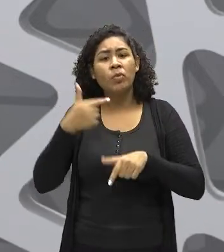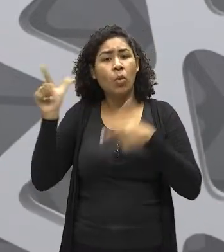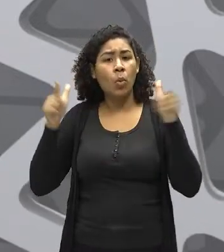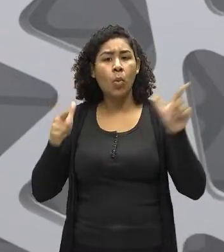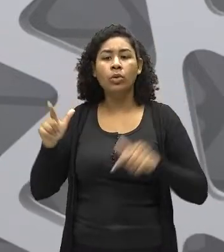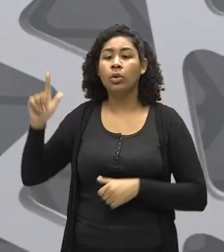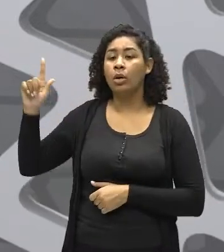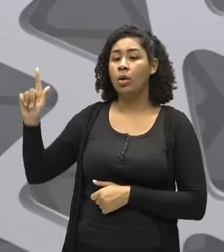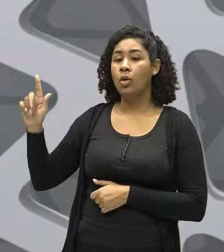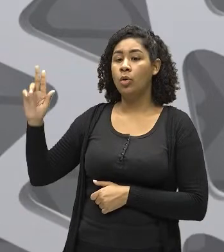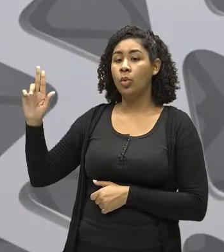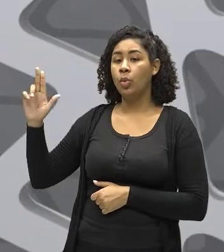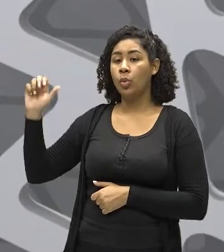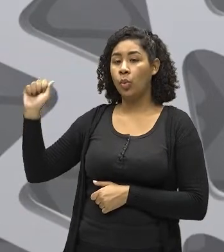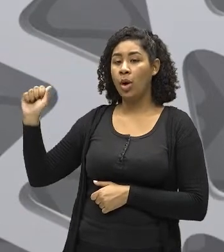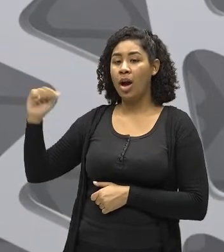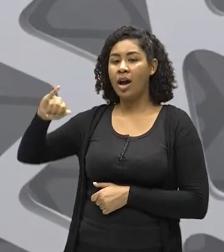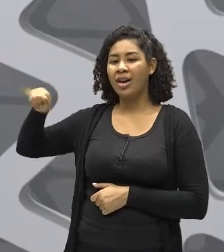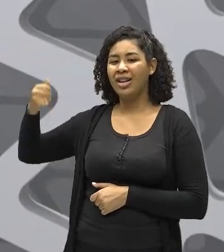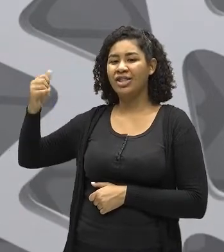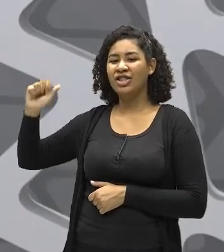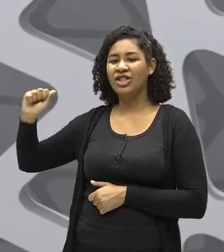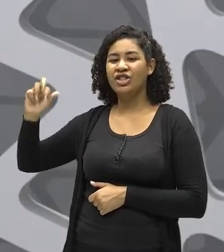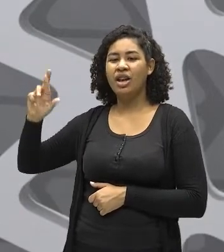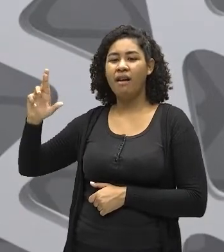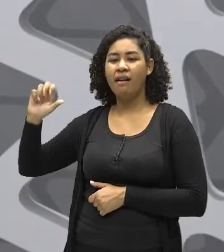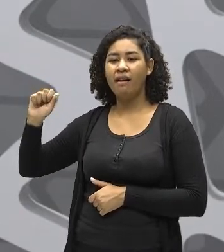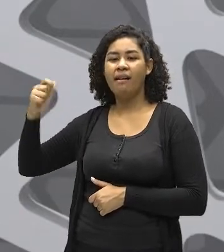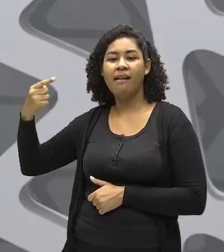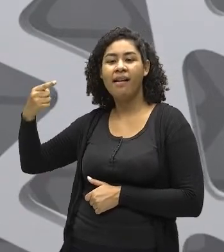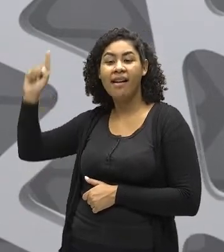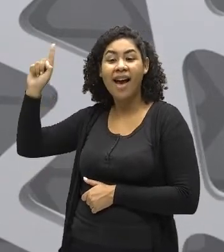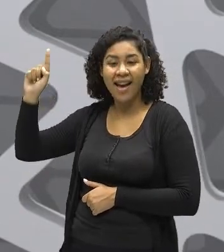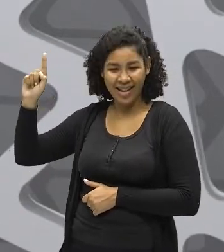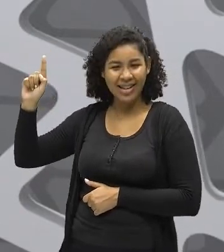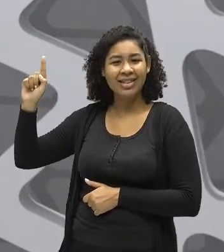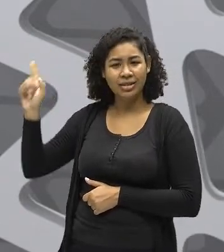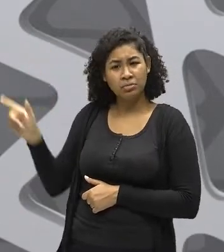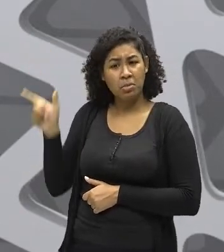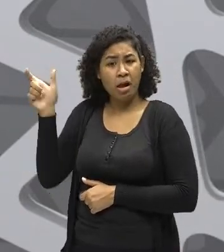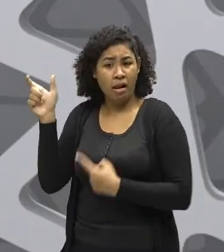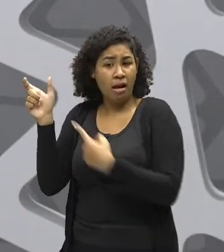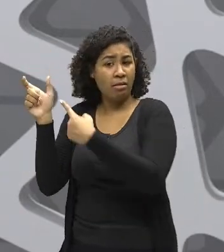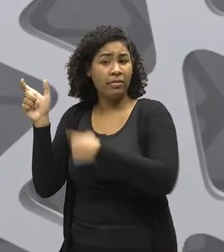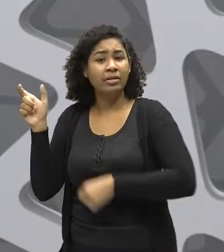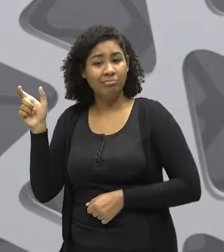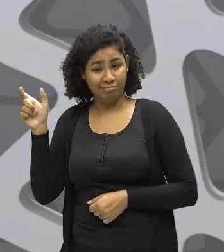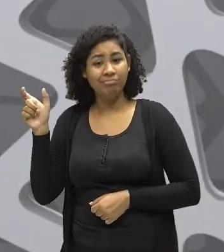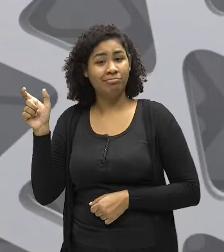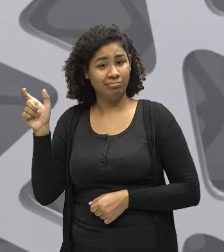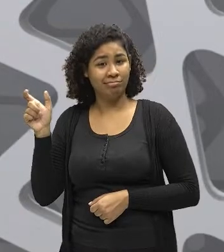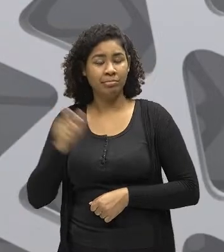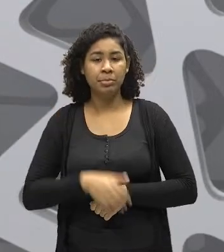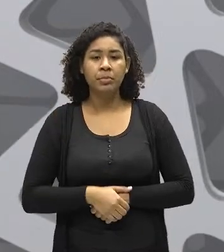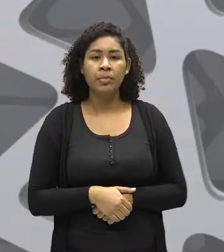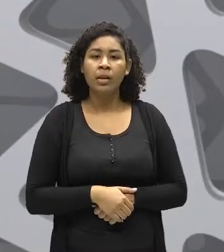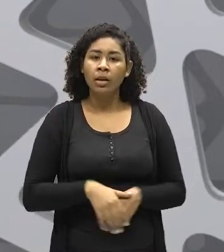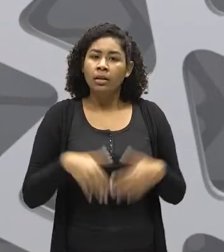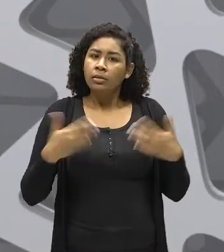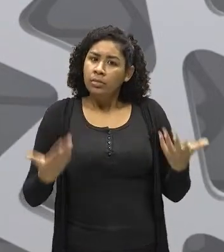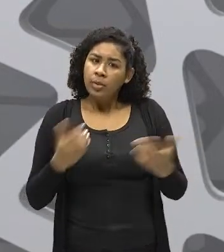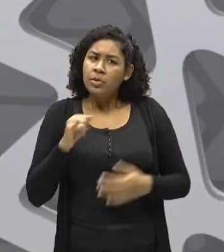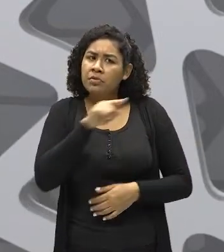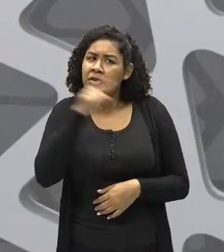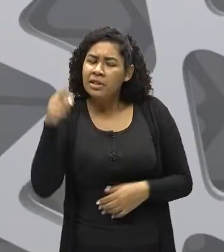Guajará! Tem algum significado que eu não sei qual é, mas estou curiosa, caso vocês saibam, tragam para nós na nossa interatividade. Então, se